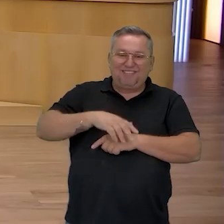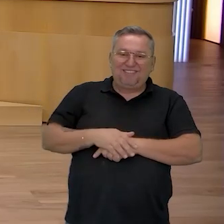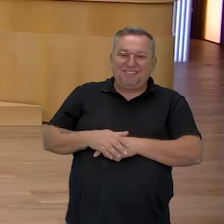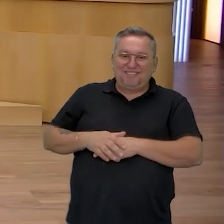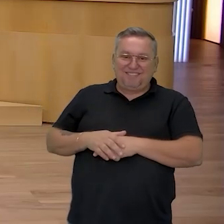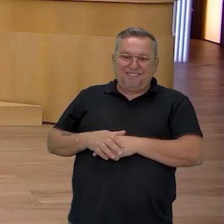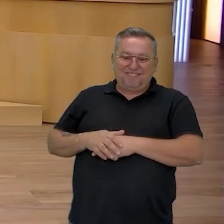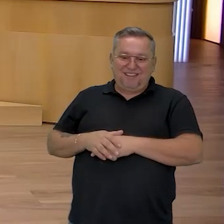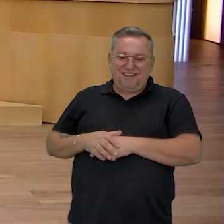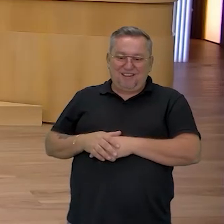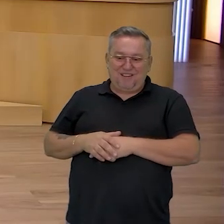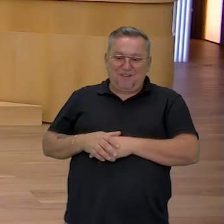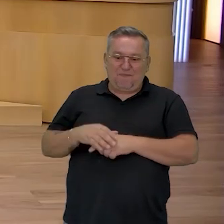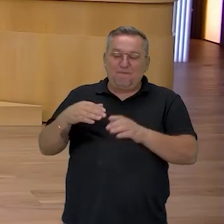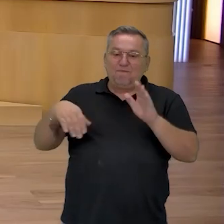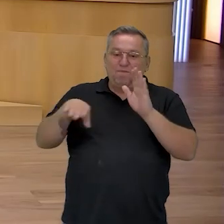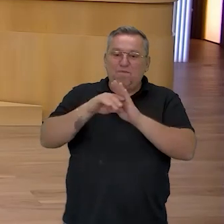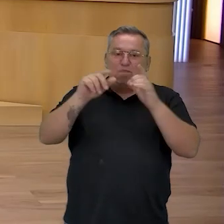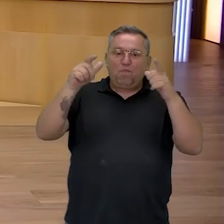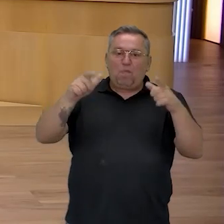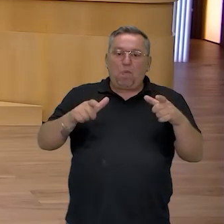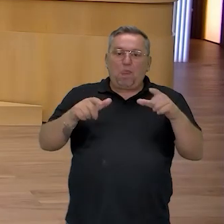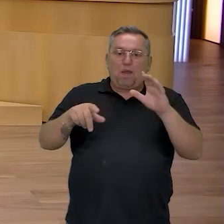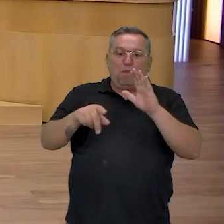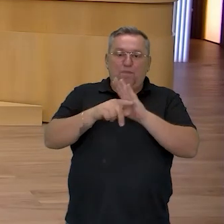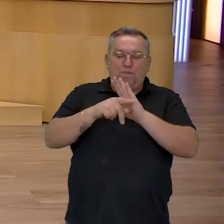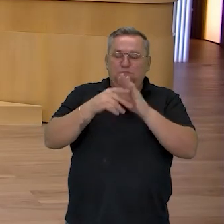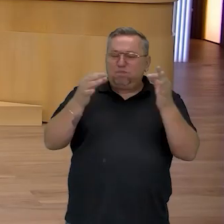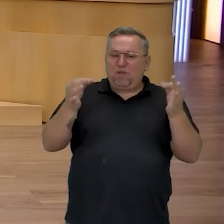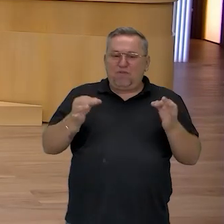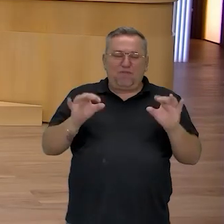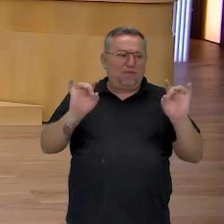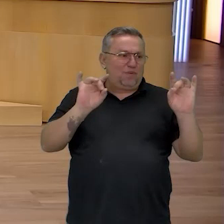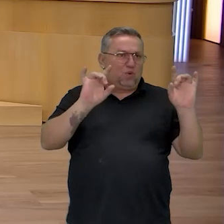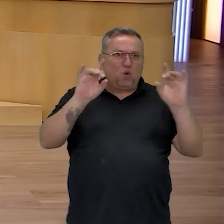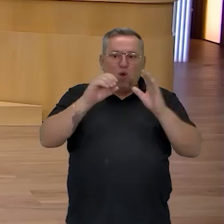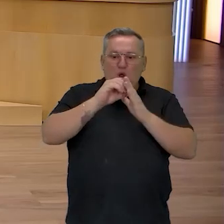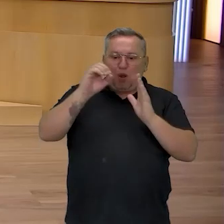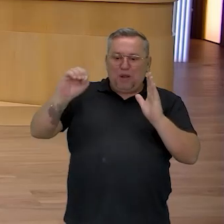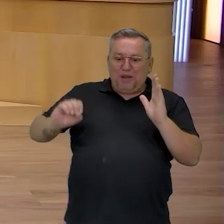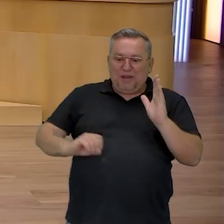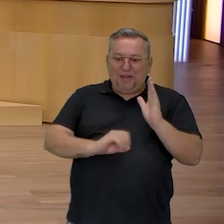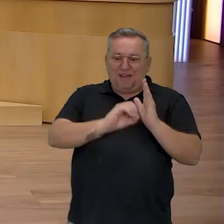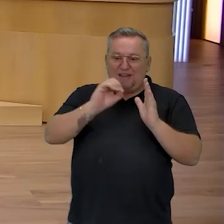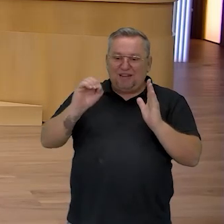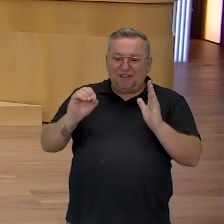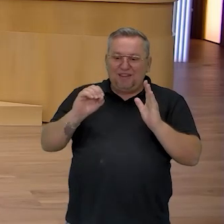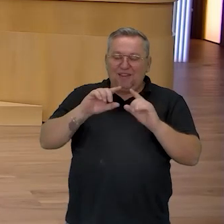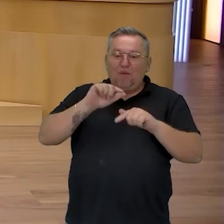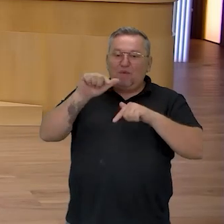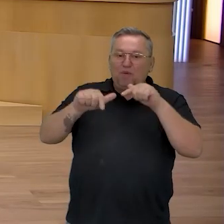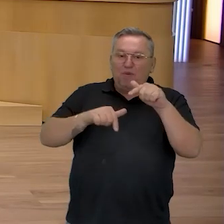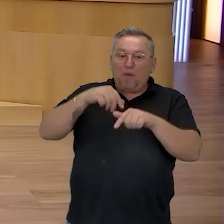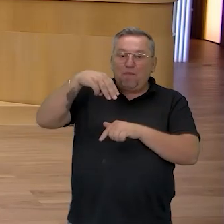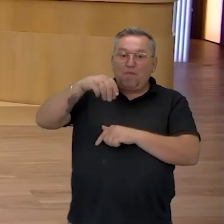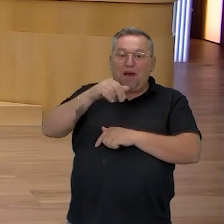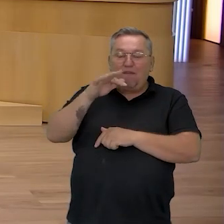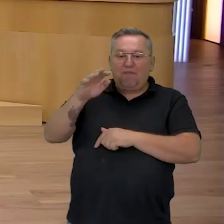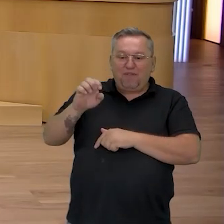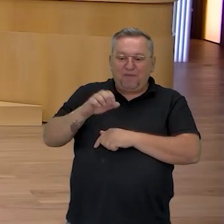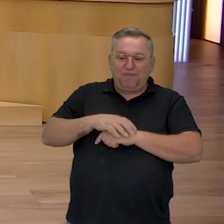Muito bem, chegamos aqui na espaçonave high-tech do Centro de Mídias, operada pela nossa amiga de